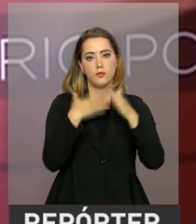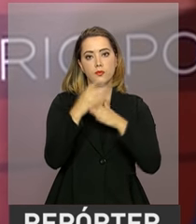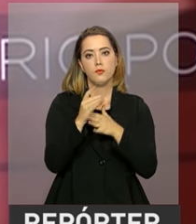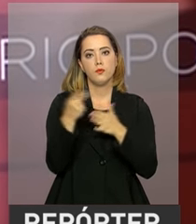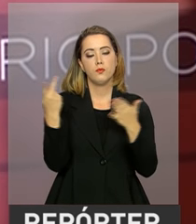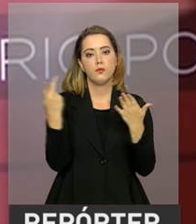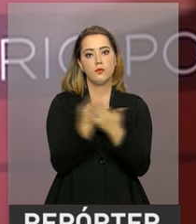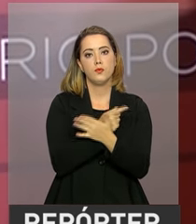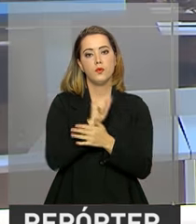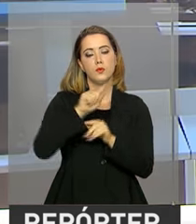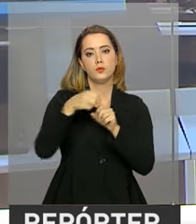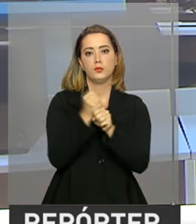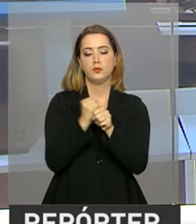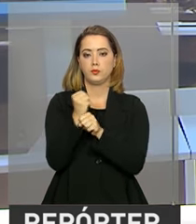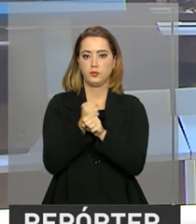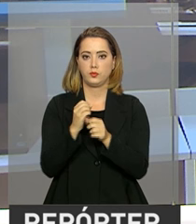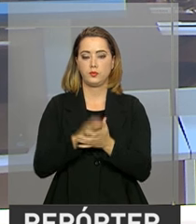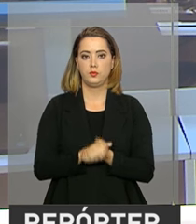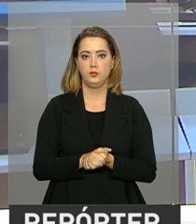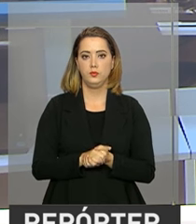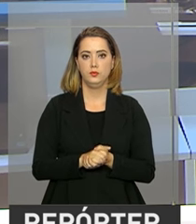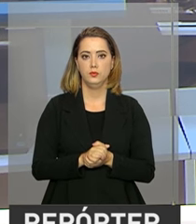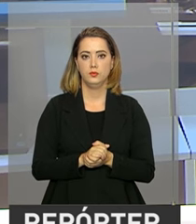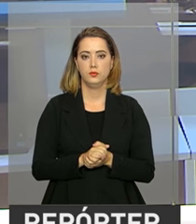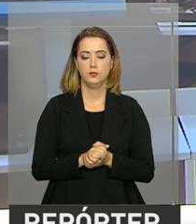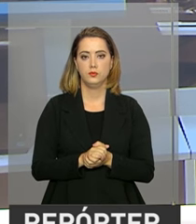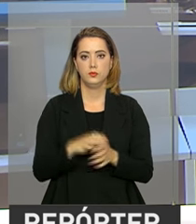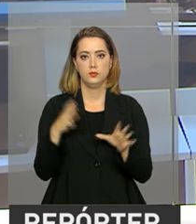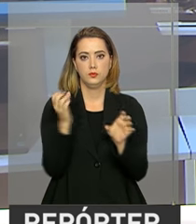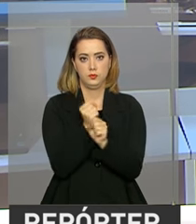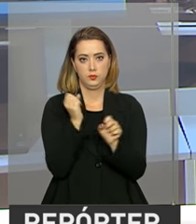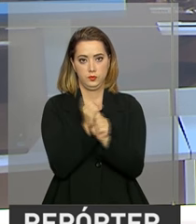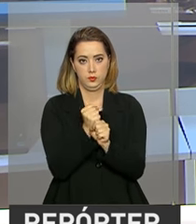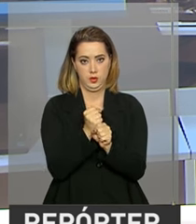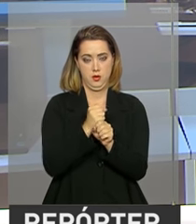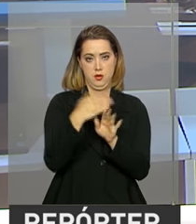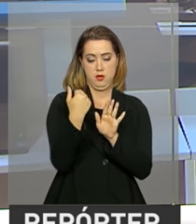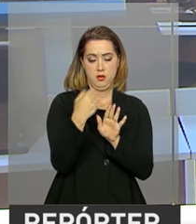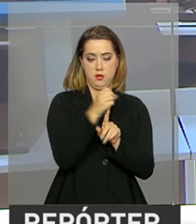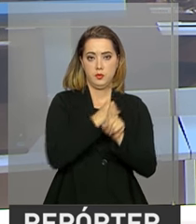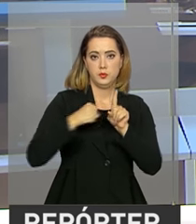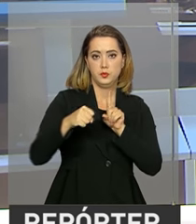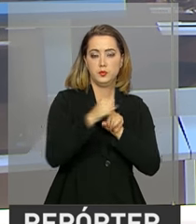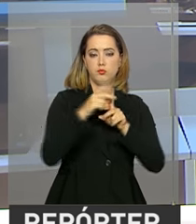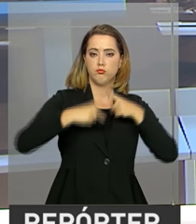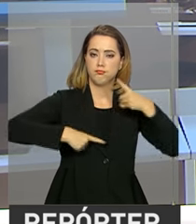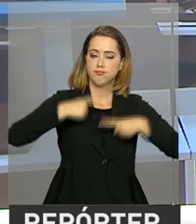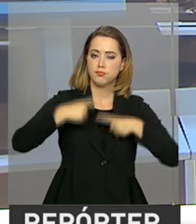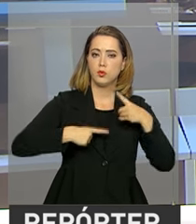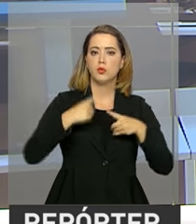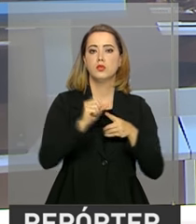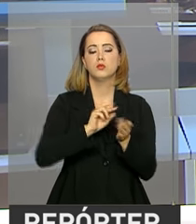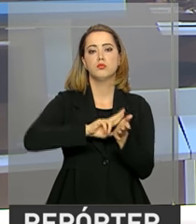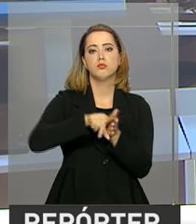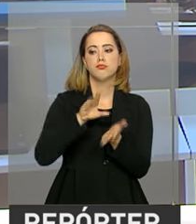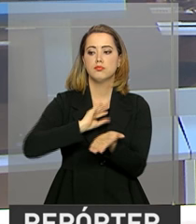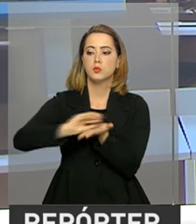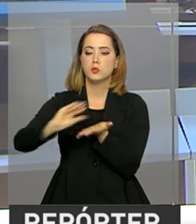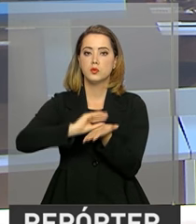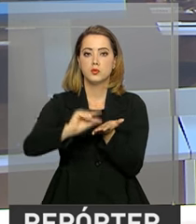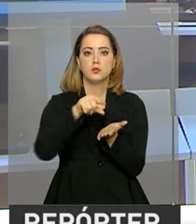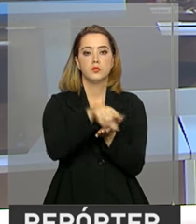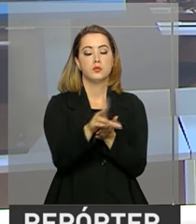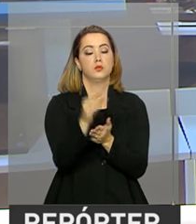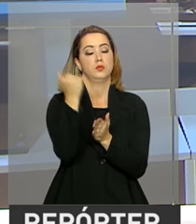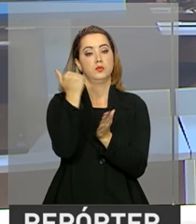se consolidar no próximo ano. Gastos públicos, políticas sociais e investimentos. Esses foram alguns dos temas tratados pelo presidente